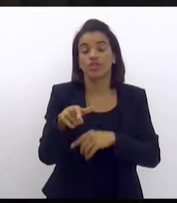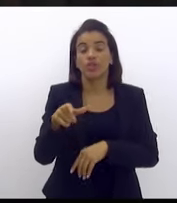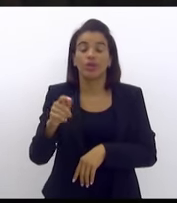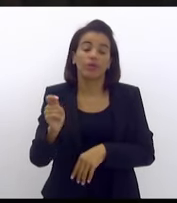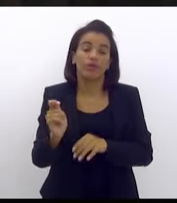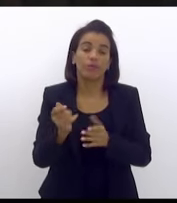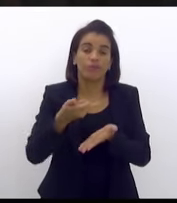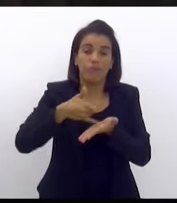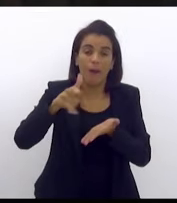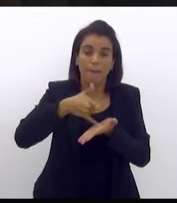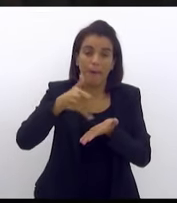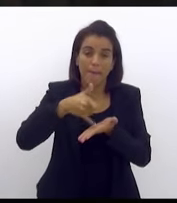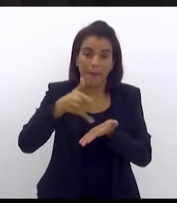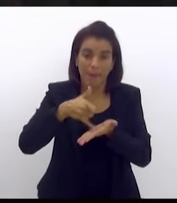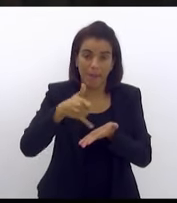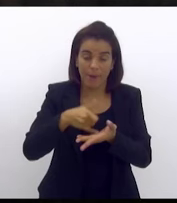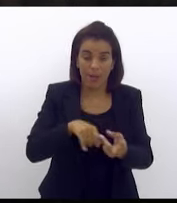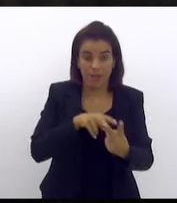Esses dois